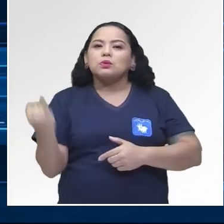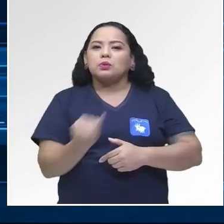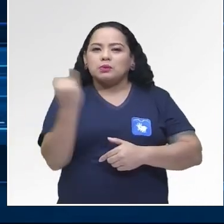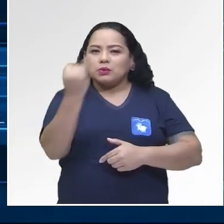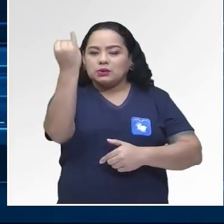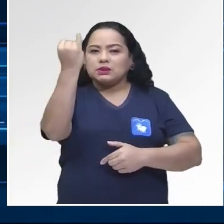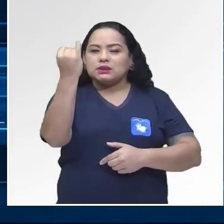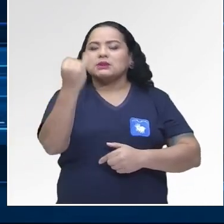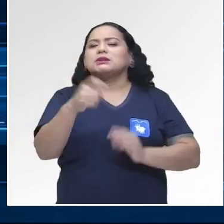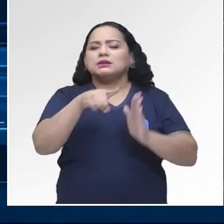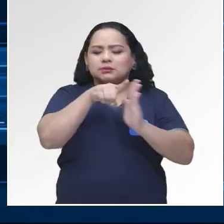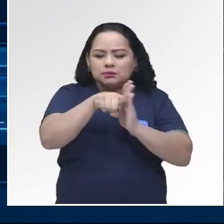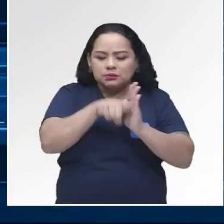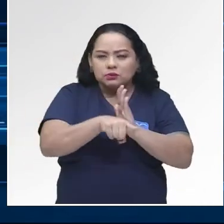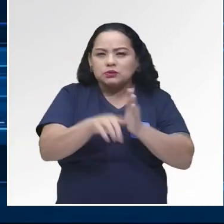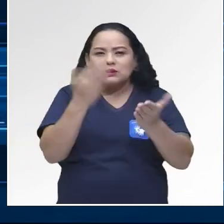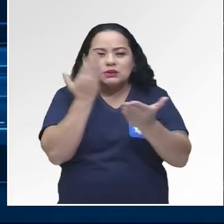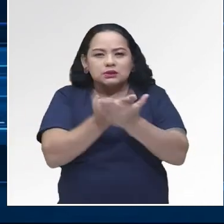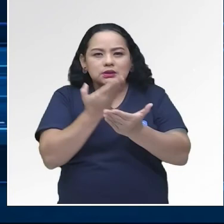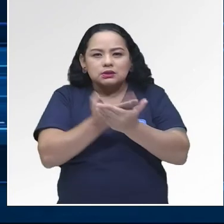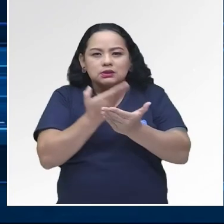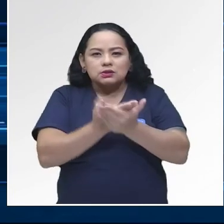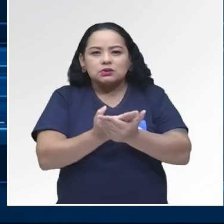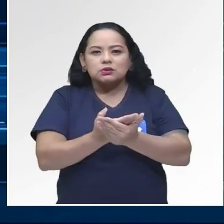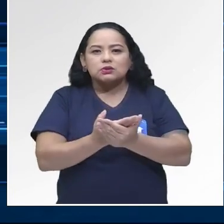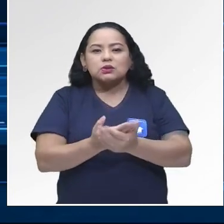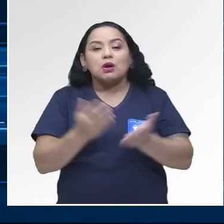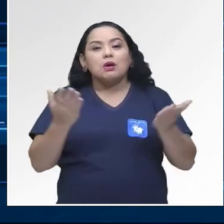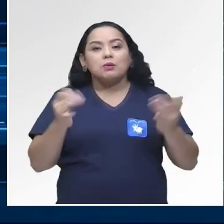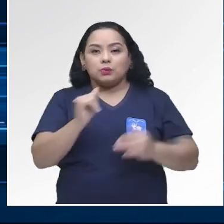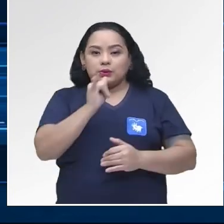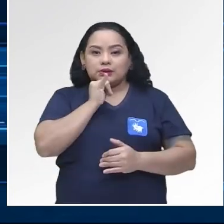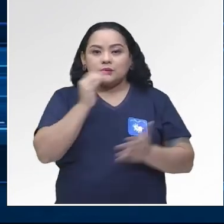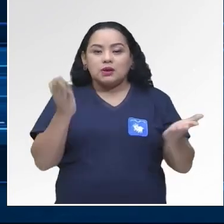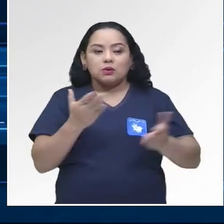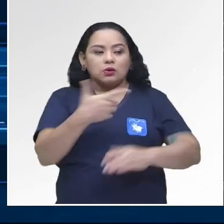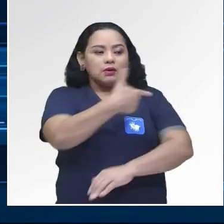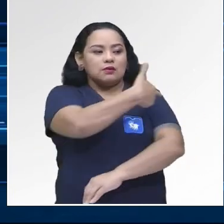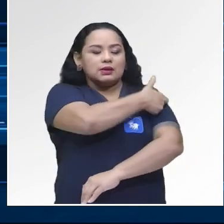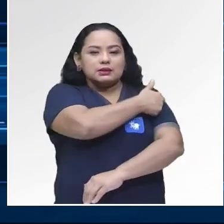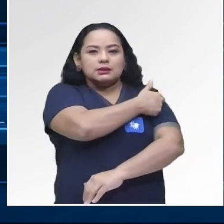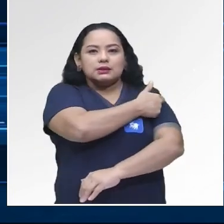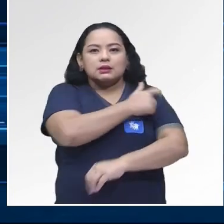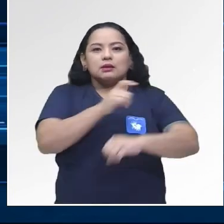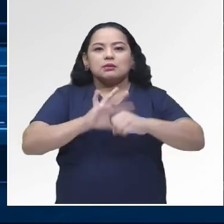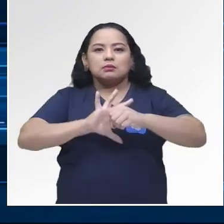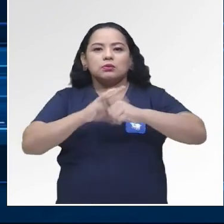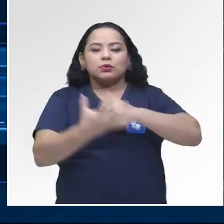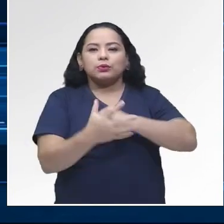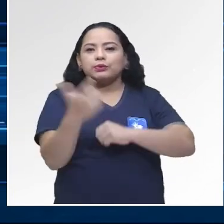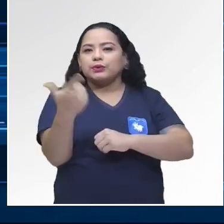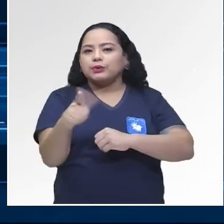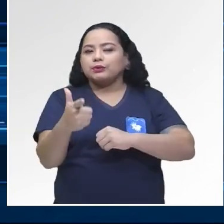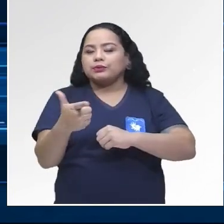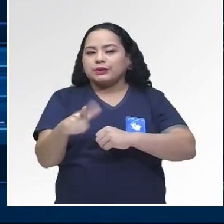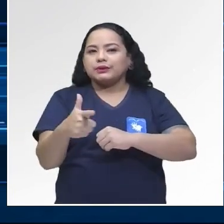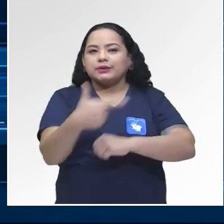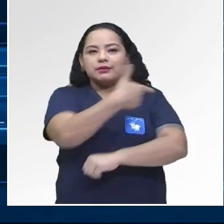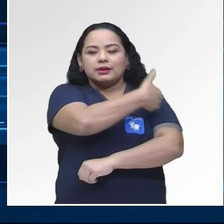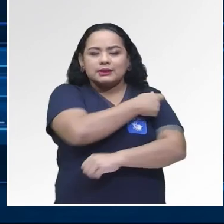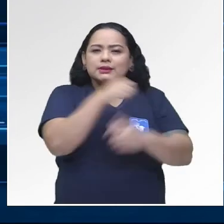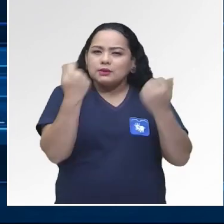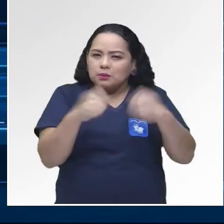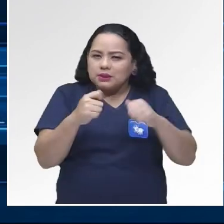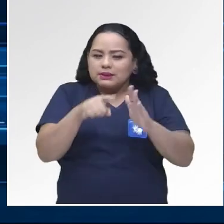muito estudo, de pesquisas, né? Como a vacina agora para o Covid, né, que não tem vacina, então é muito estudo,